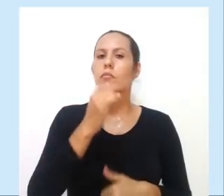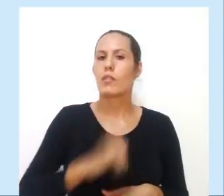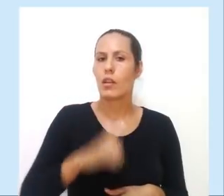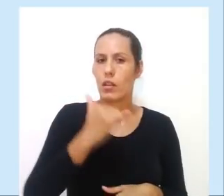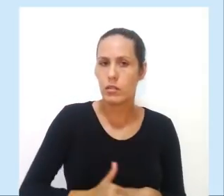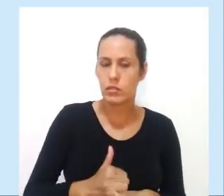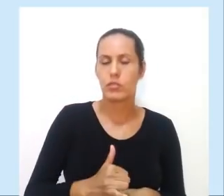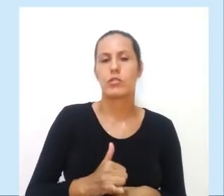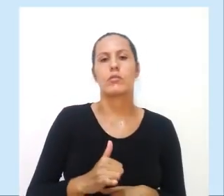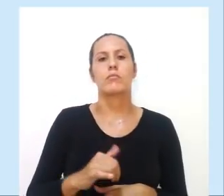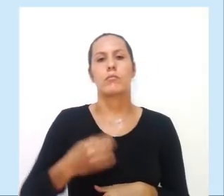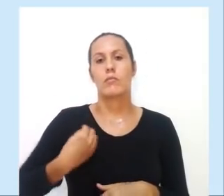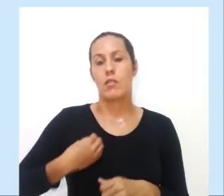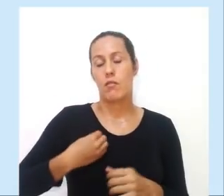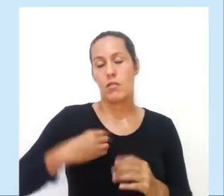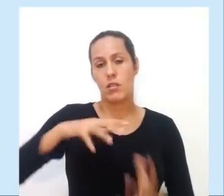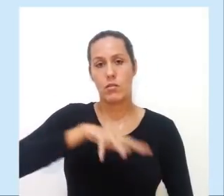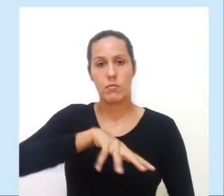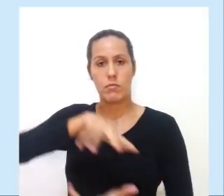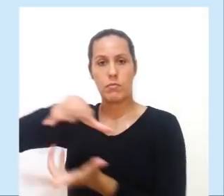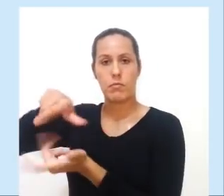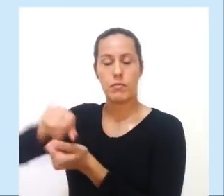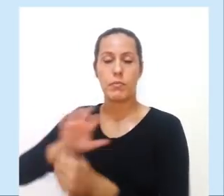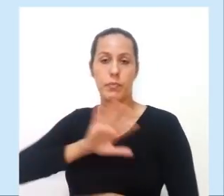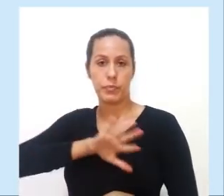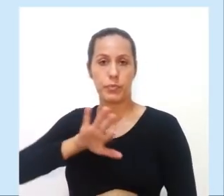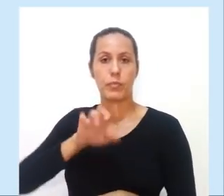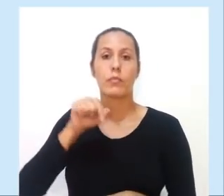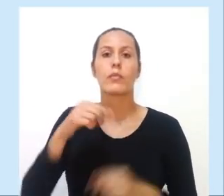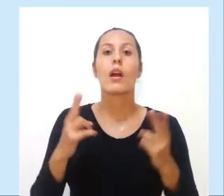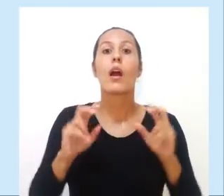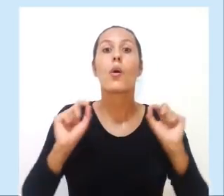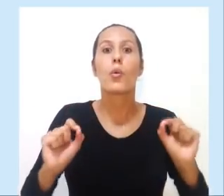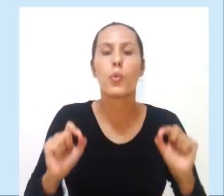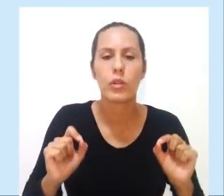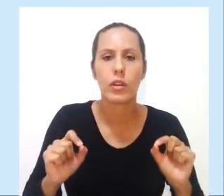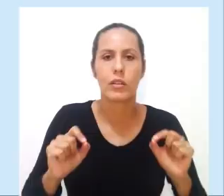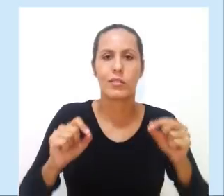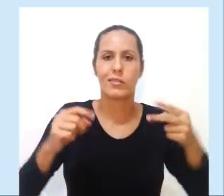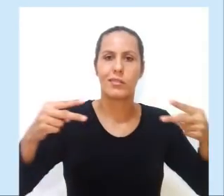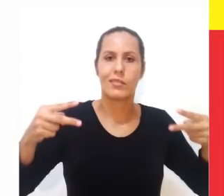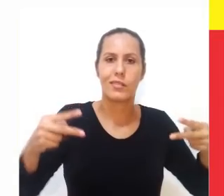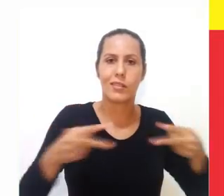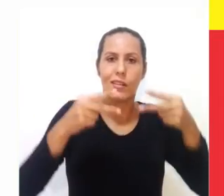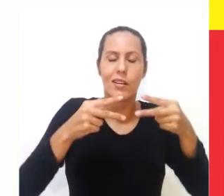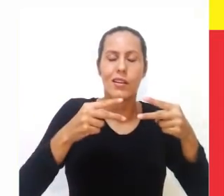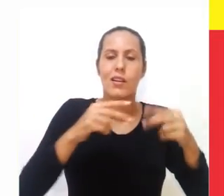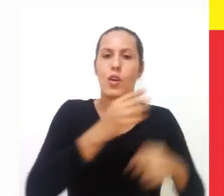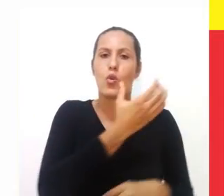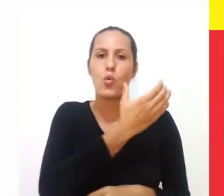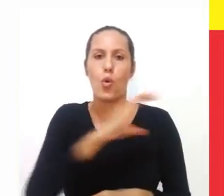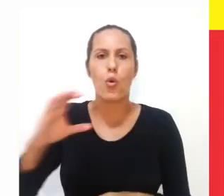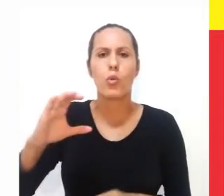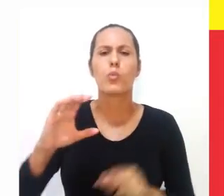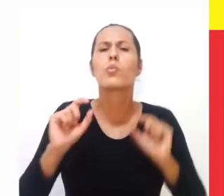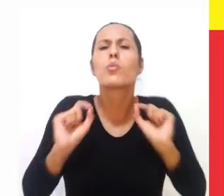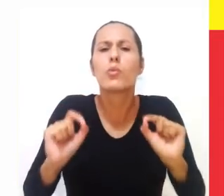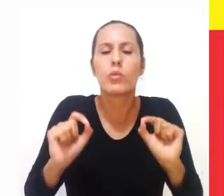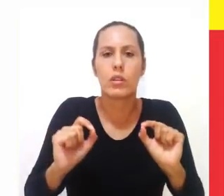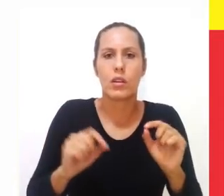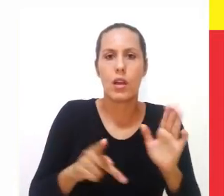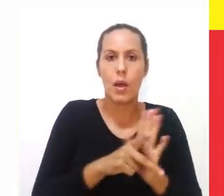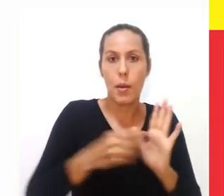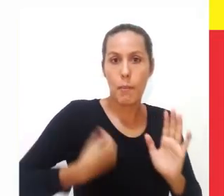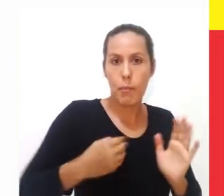energia junto com os polos da Terra. Então, vamos ver agora o que é corrente elétrica. É o movimento